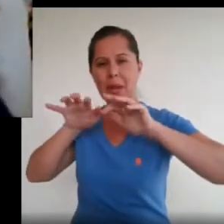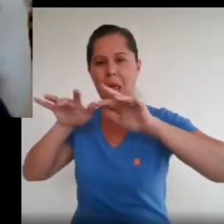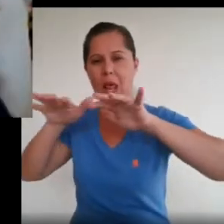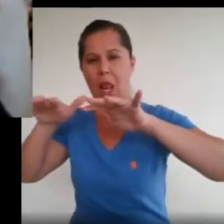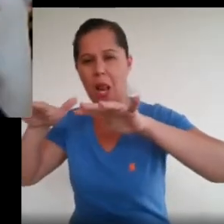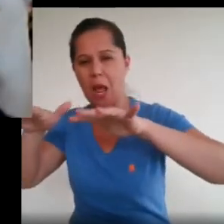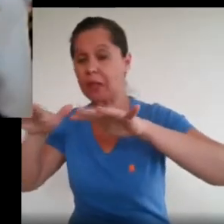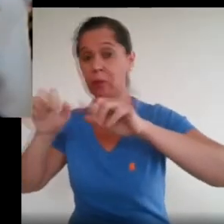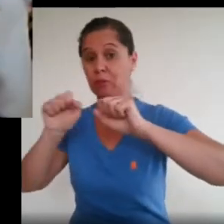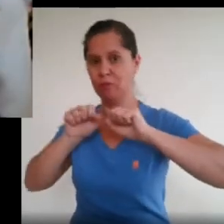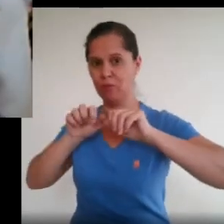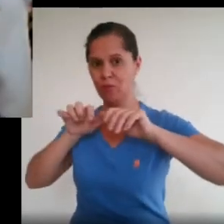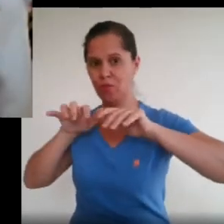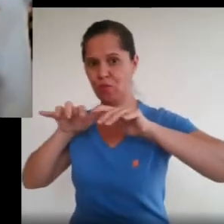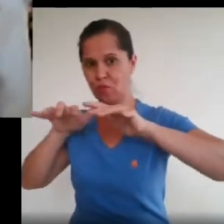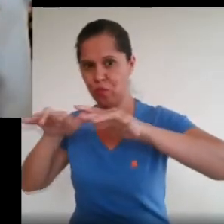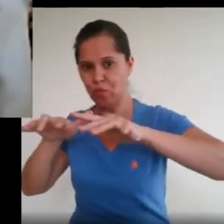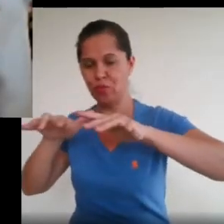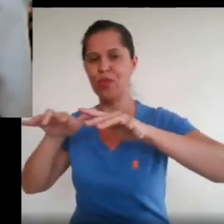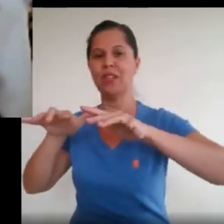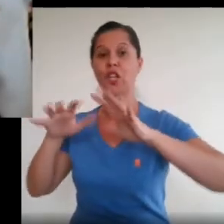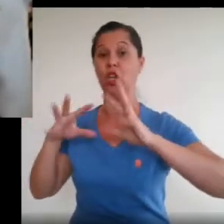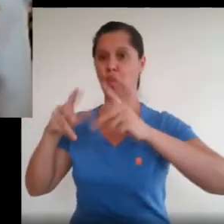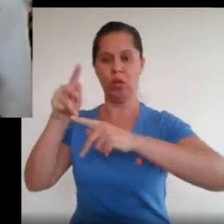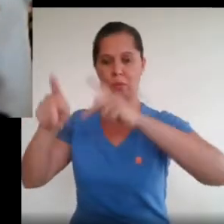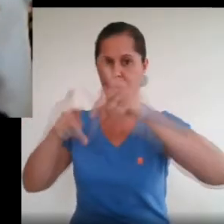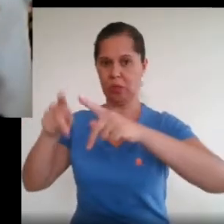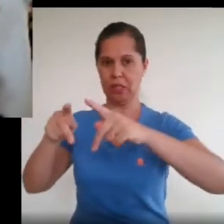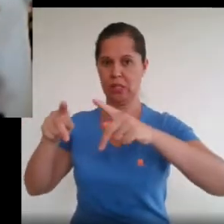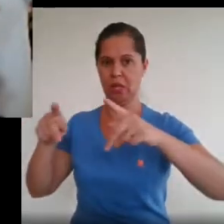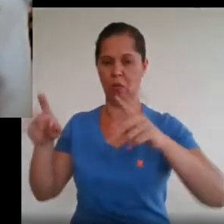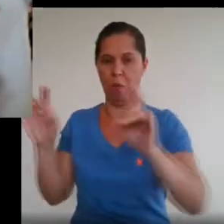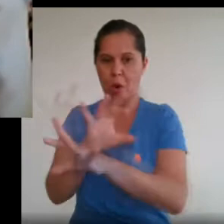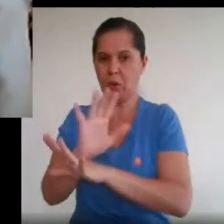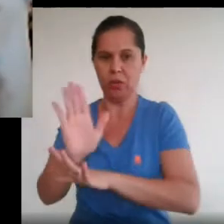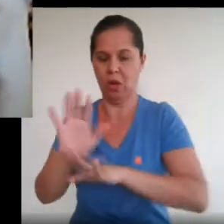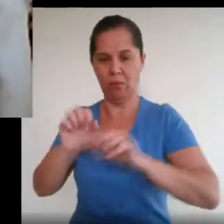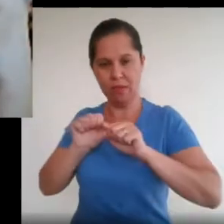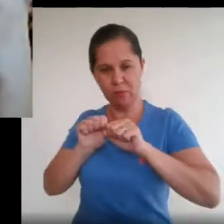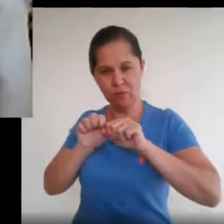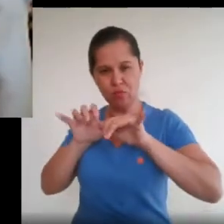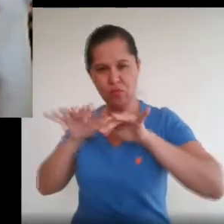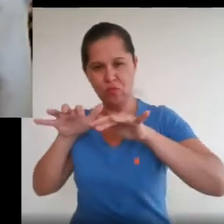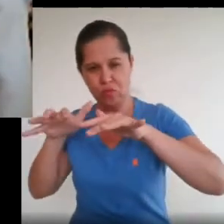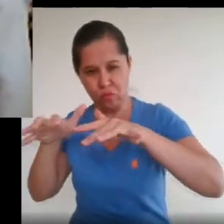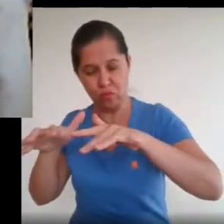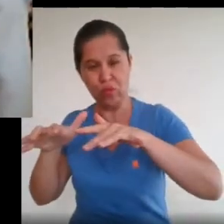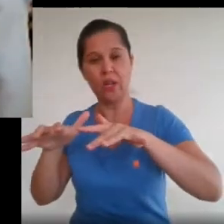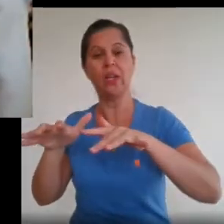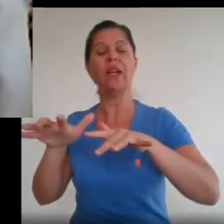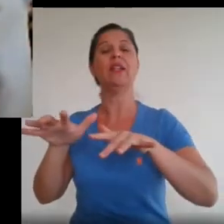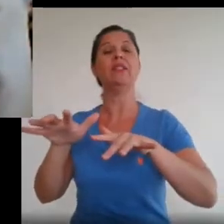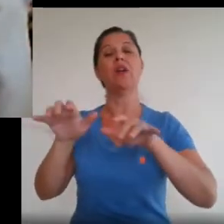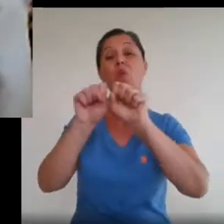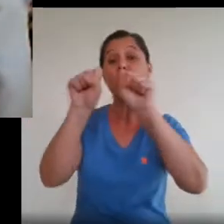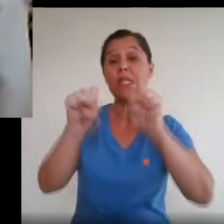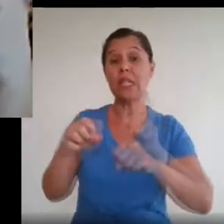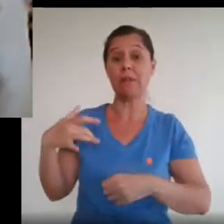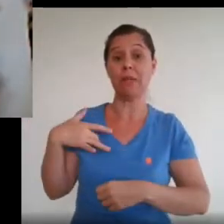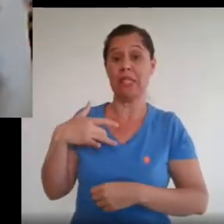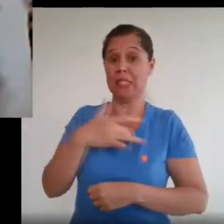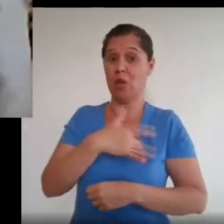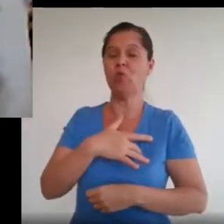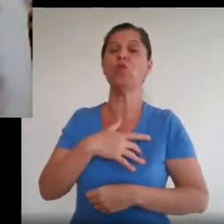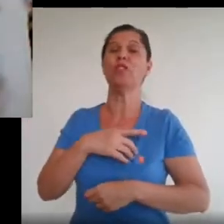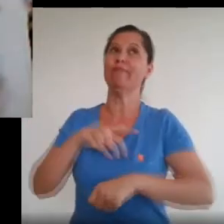tudo, afetasse, né, toda a população de uma vez só. O sistema de saúde teve tempo para se preparar